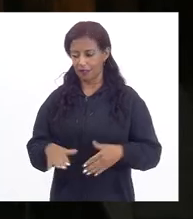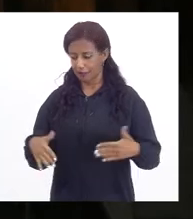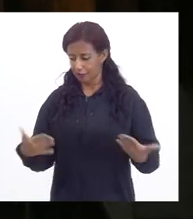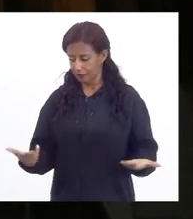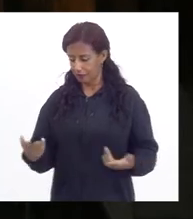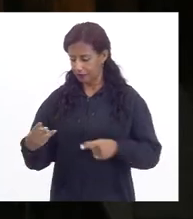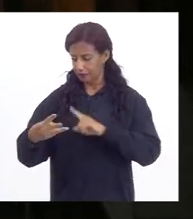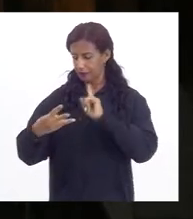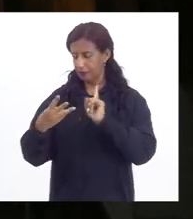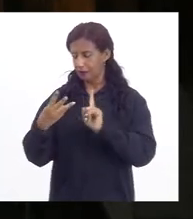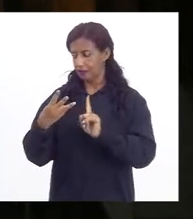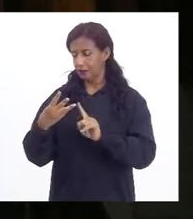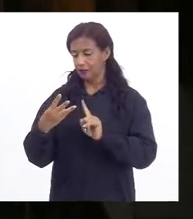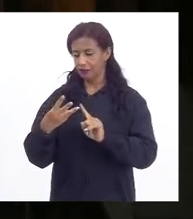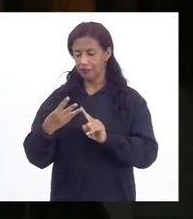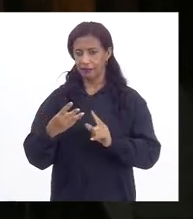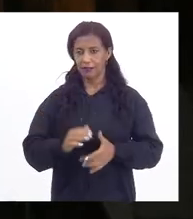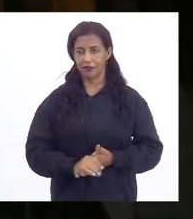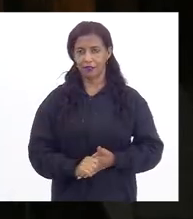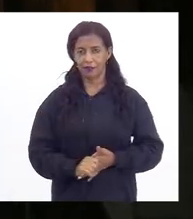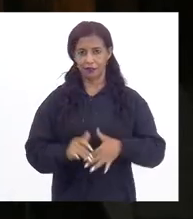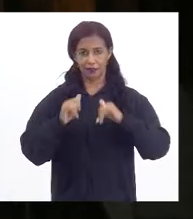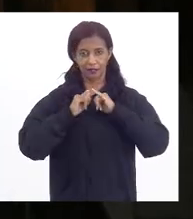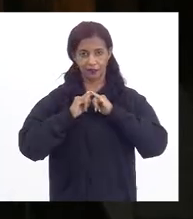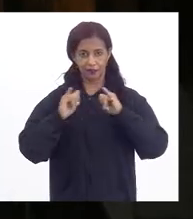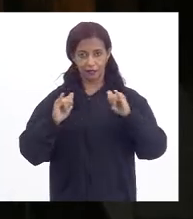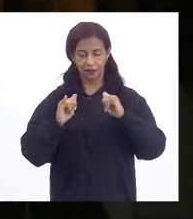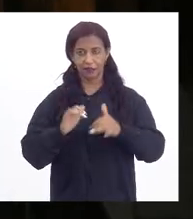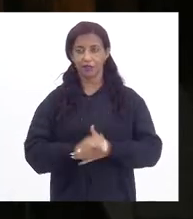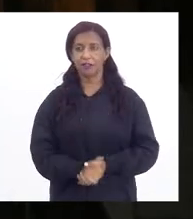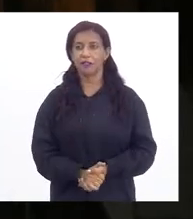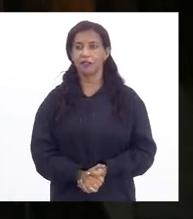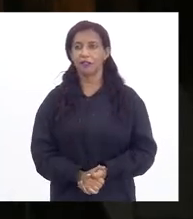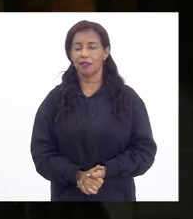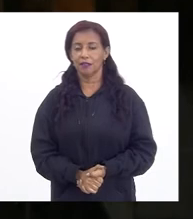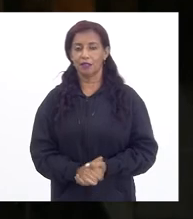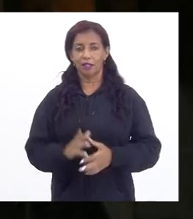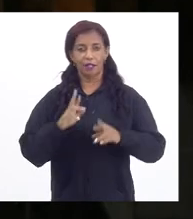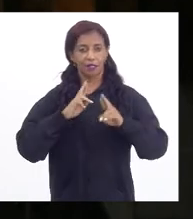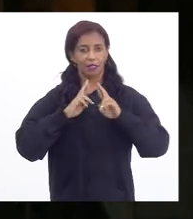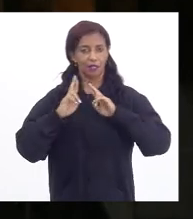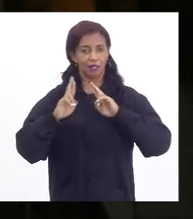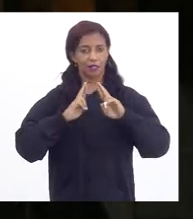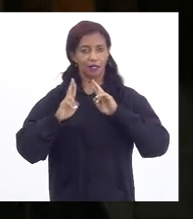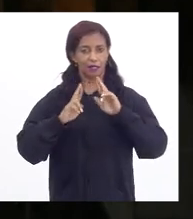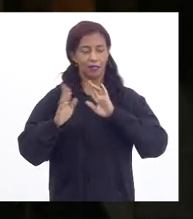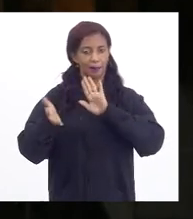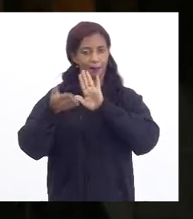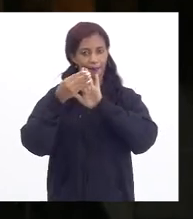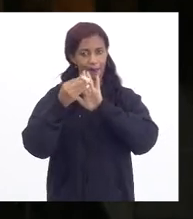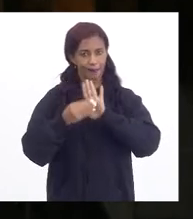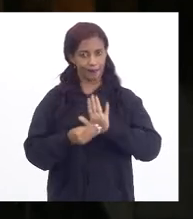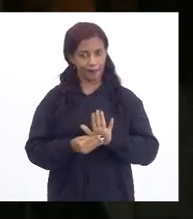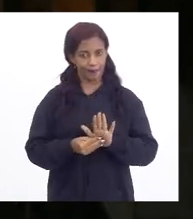a terceira notícia em relação à pauta da